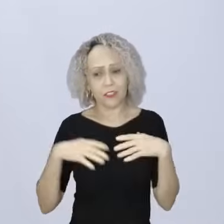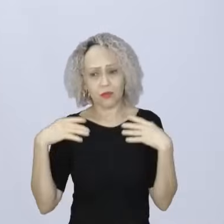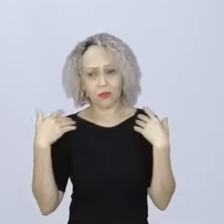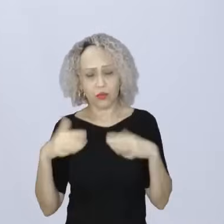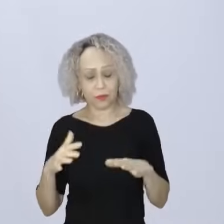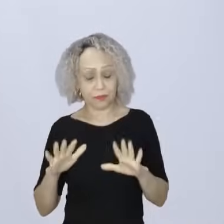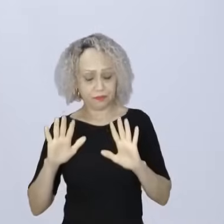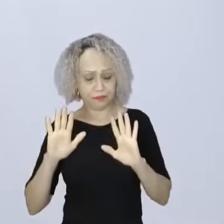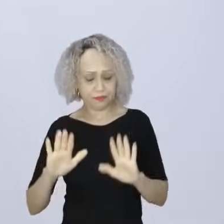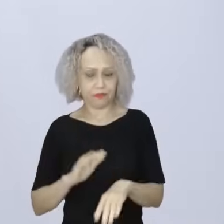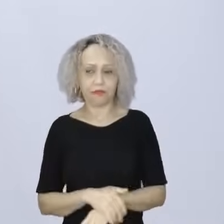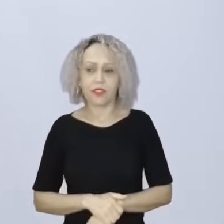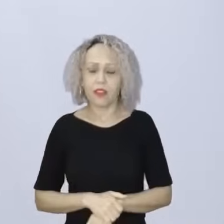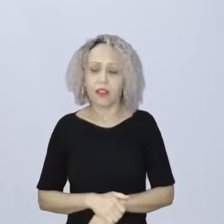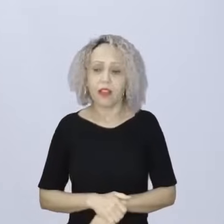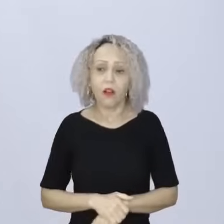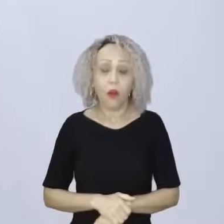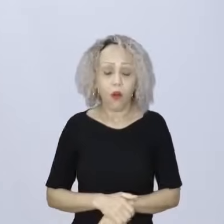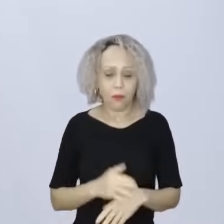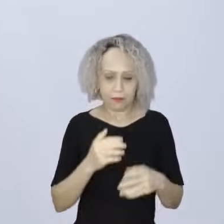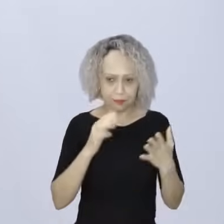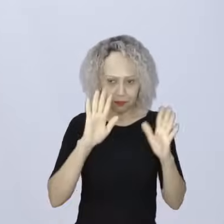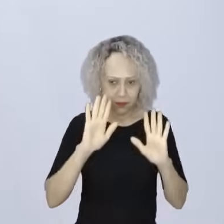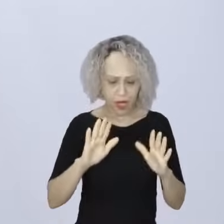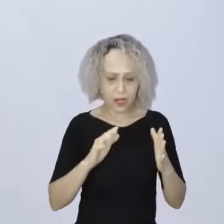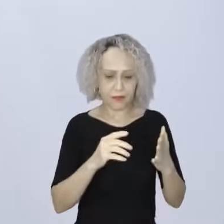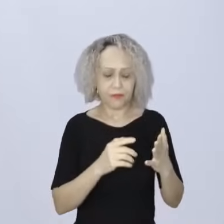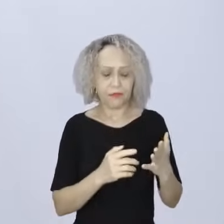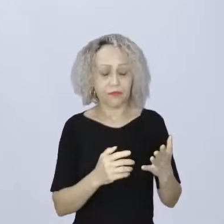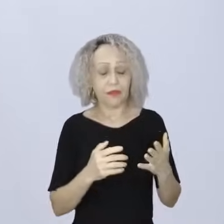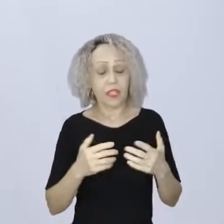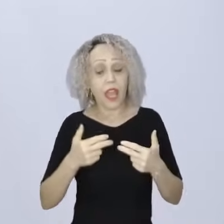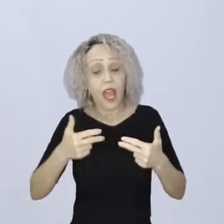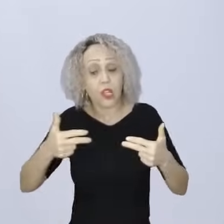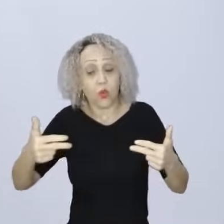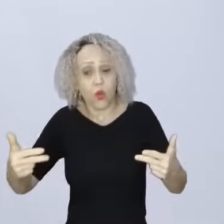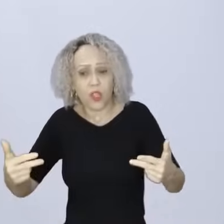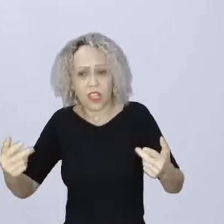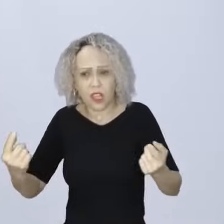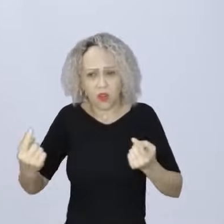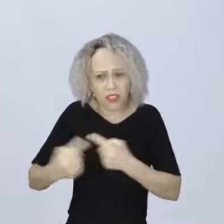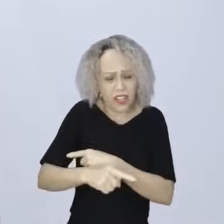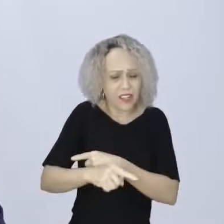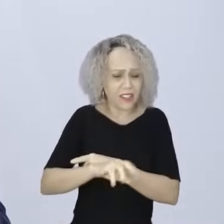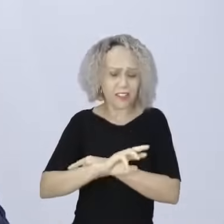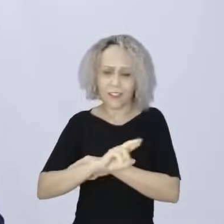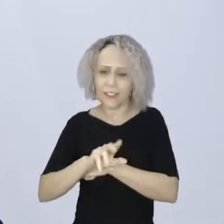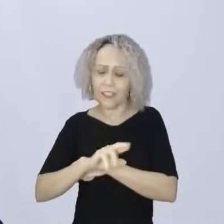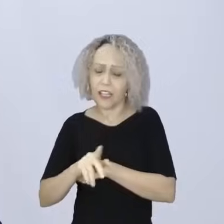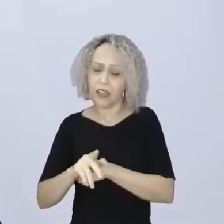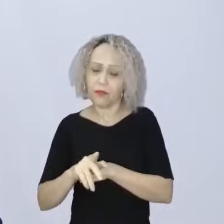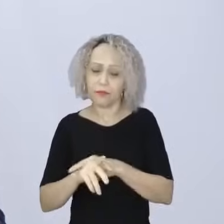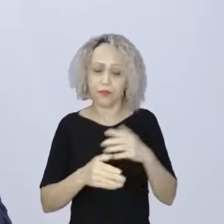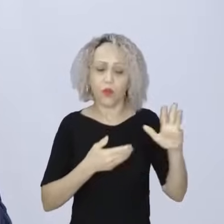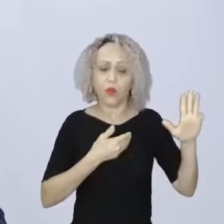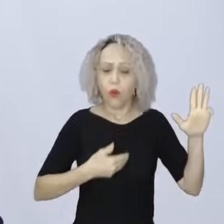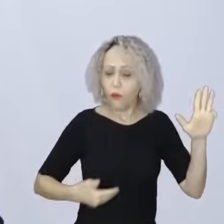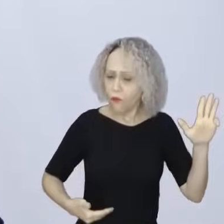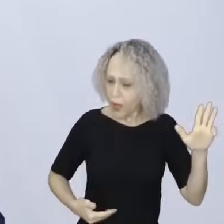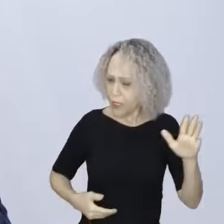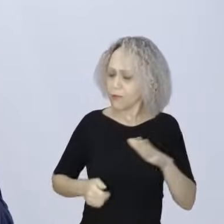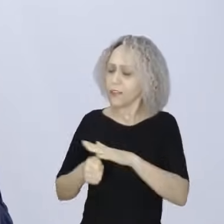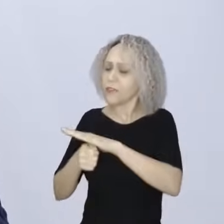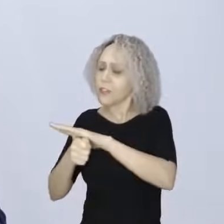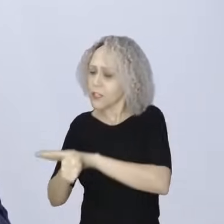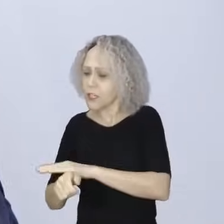coisas não são contraditórias. O governo precisa investir no agronegócio e está fazendo